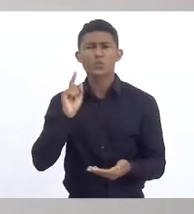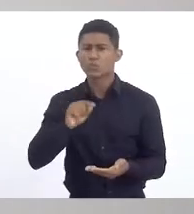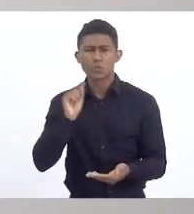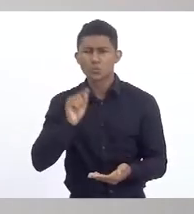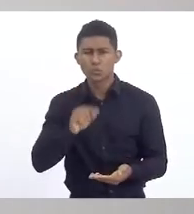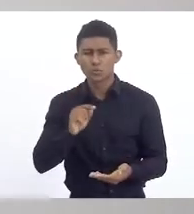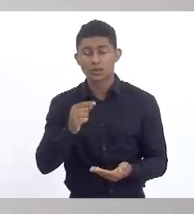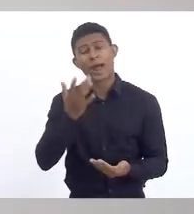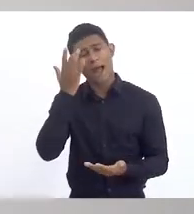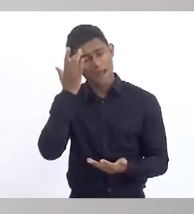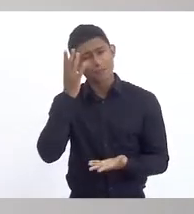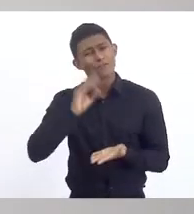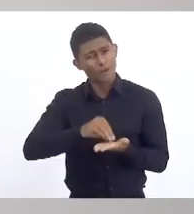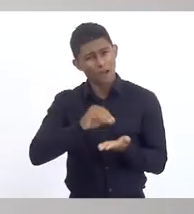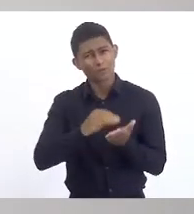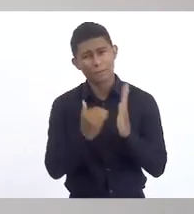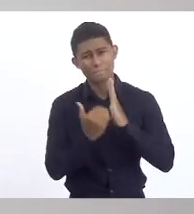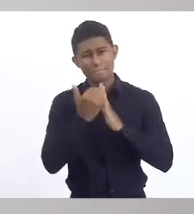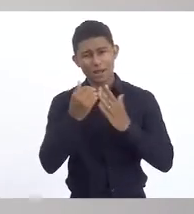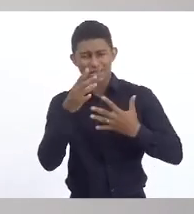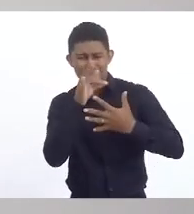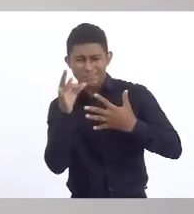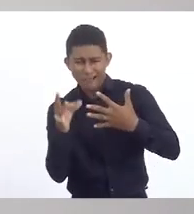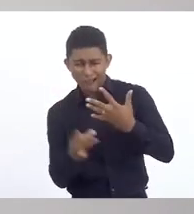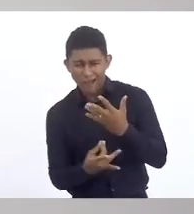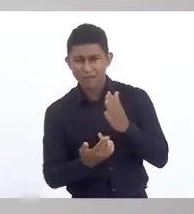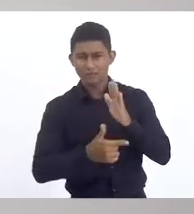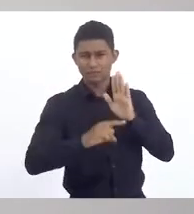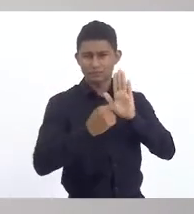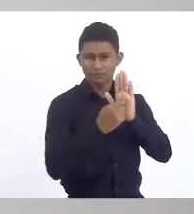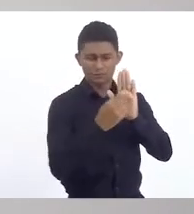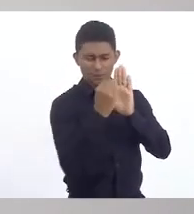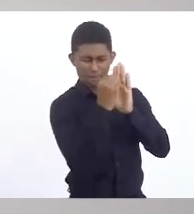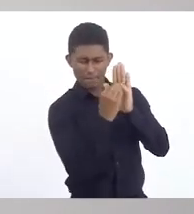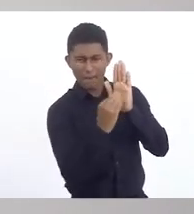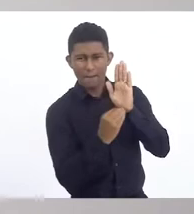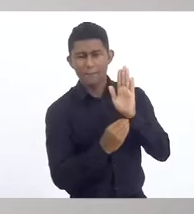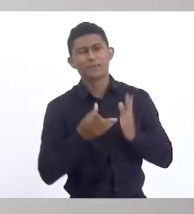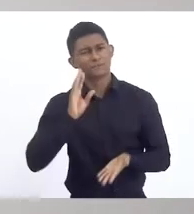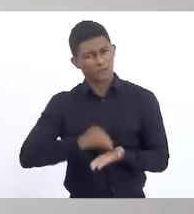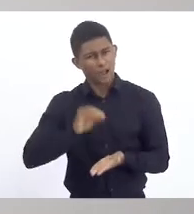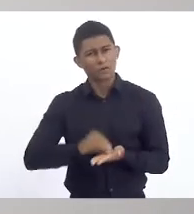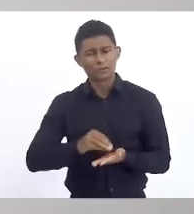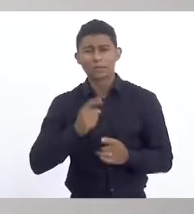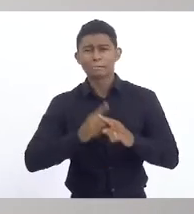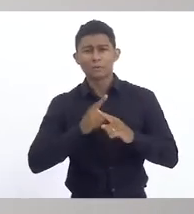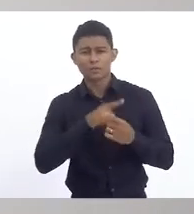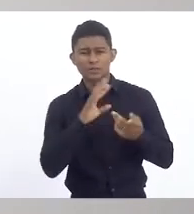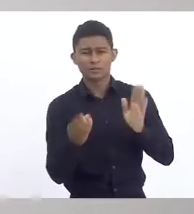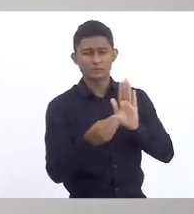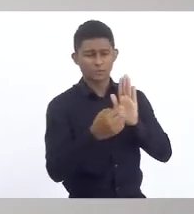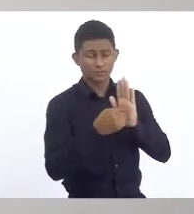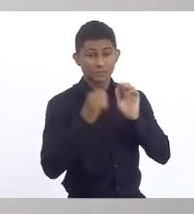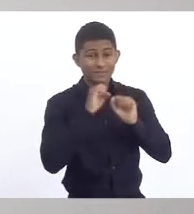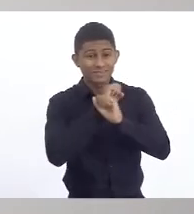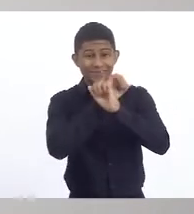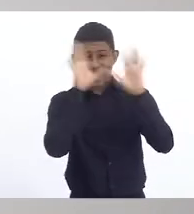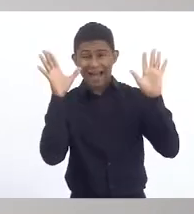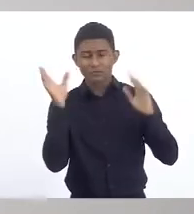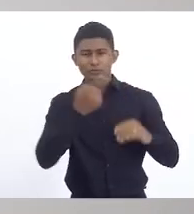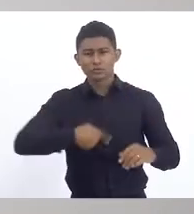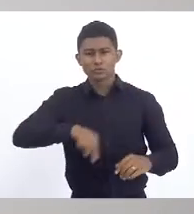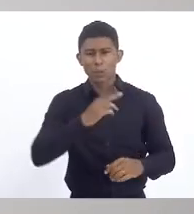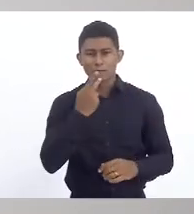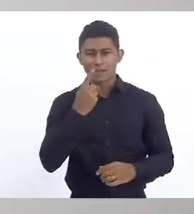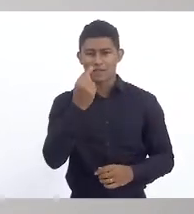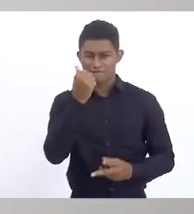acho que era importante amarrar um pouco mais para ficar claro, inclusive, que investimento a gente está se referindo despesa de